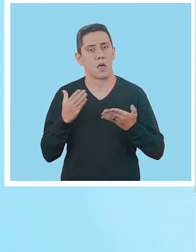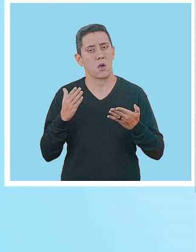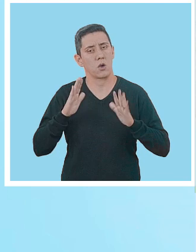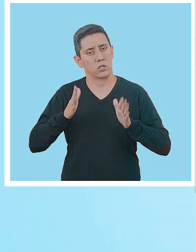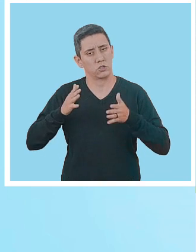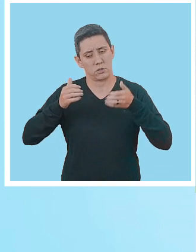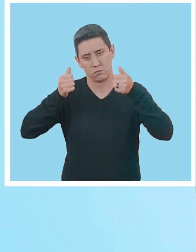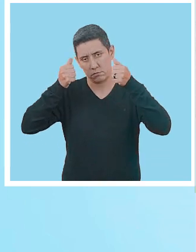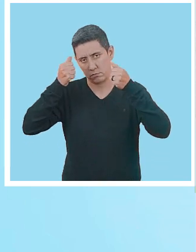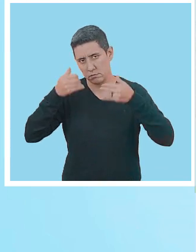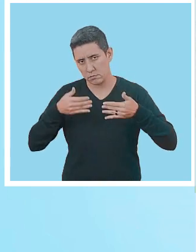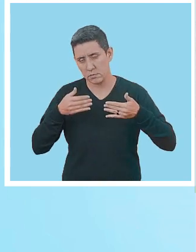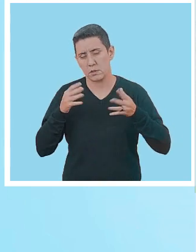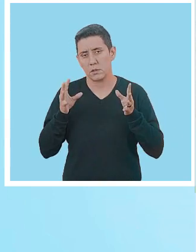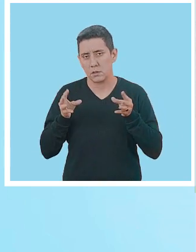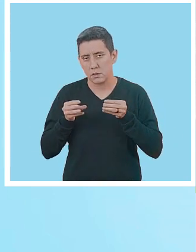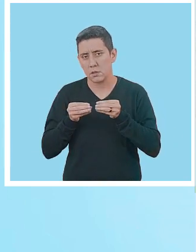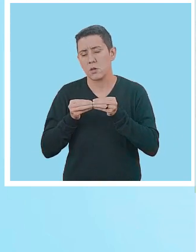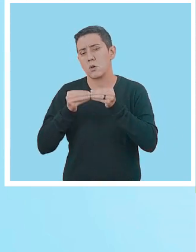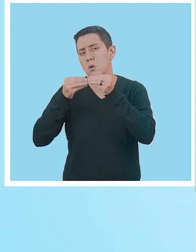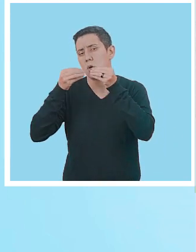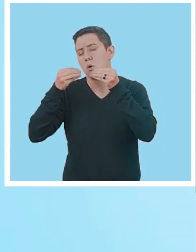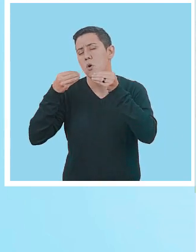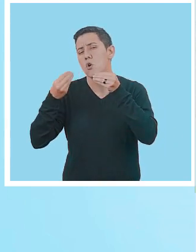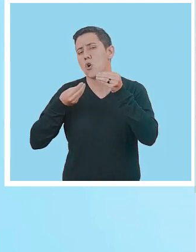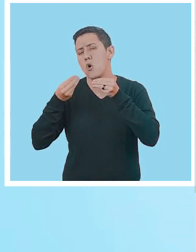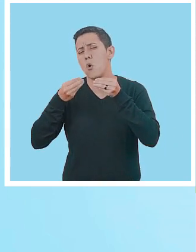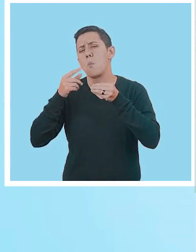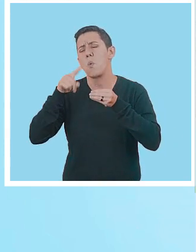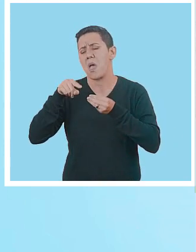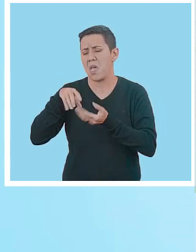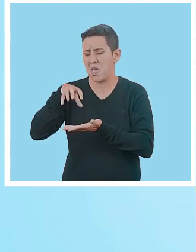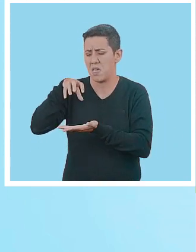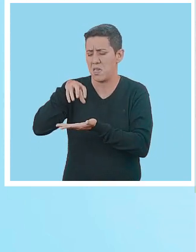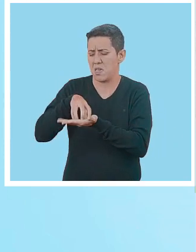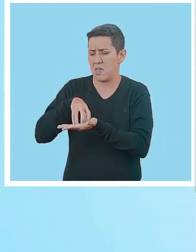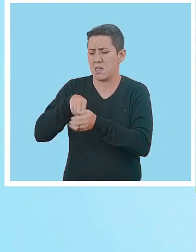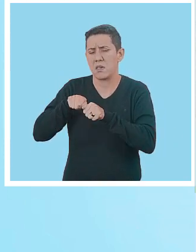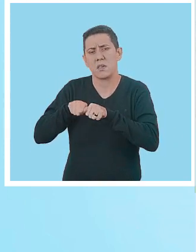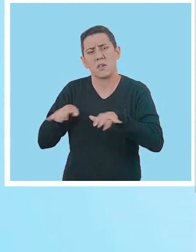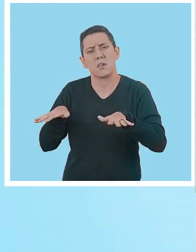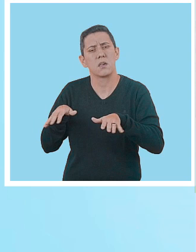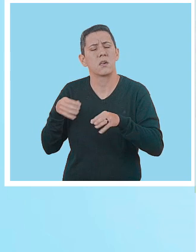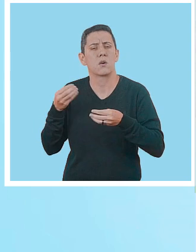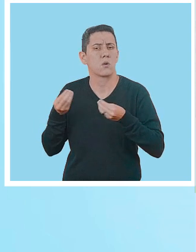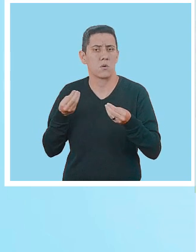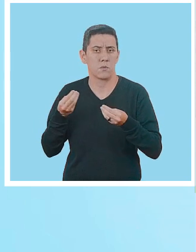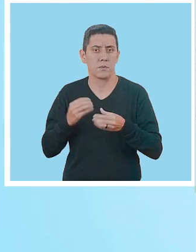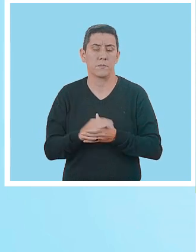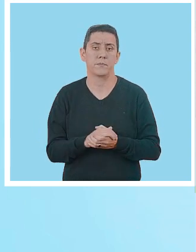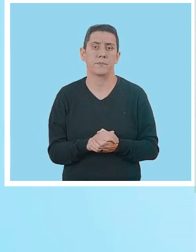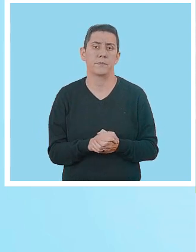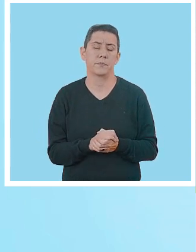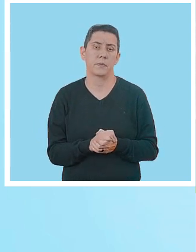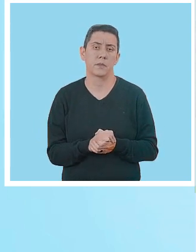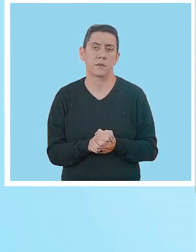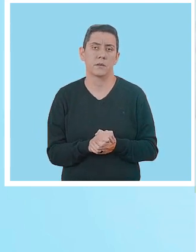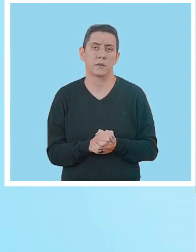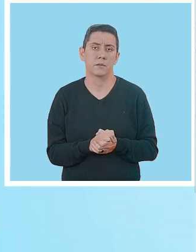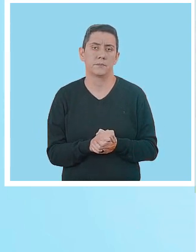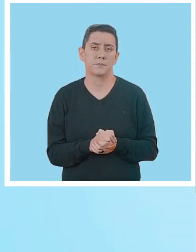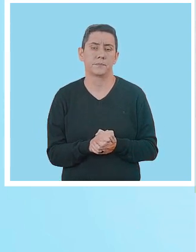explicação e a geração centralizada nela é basicamente